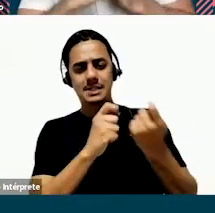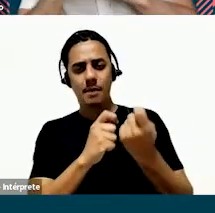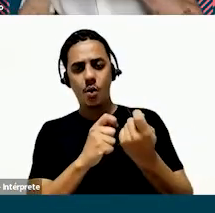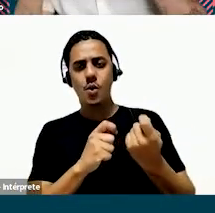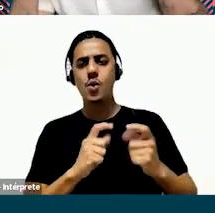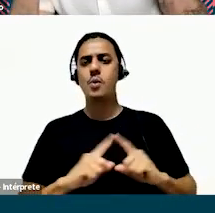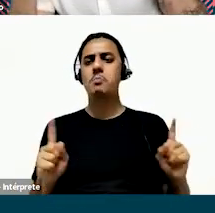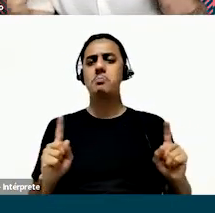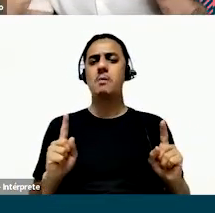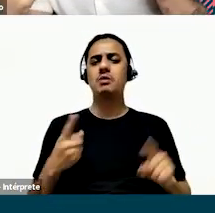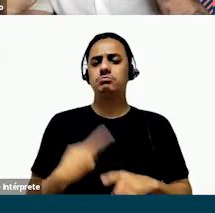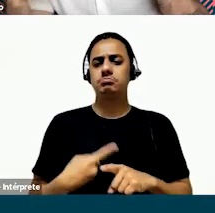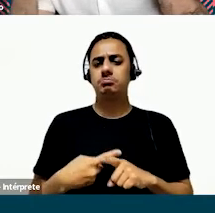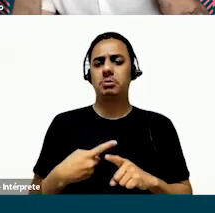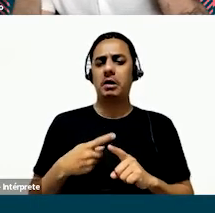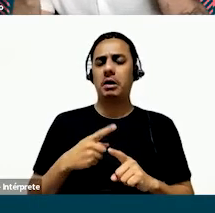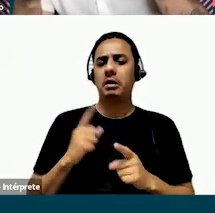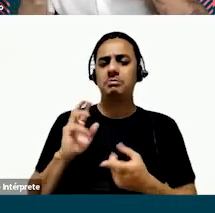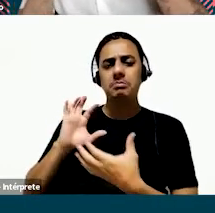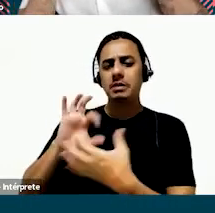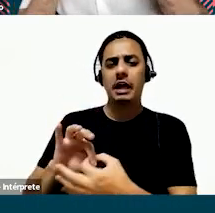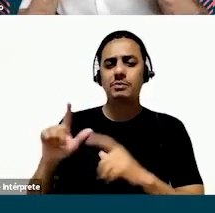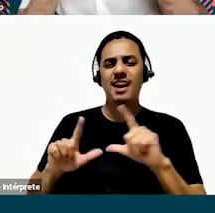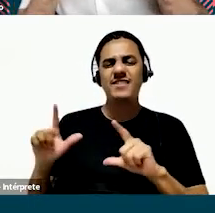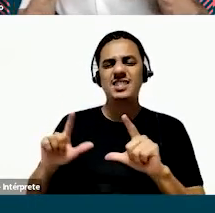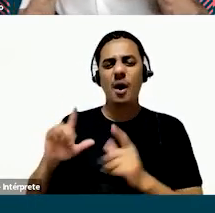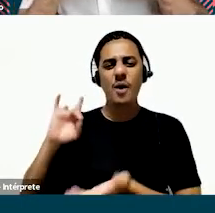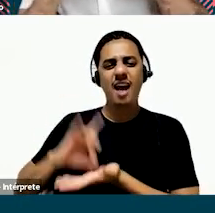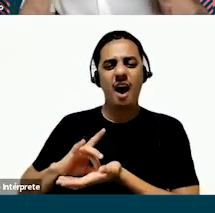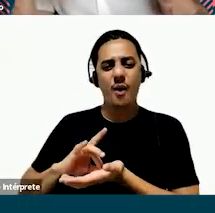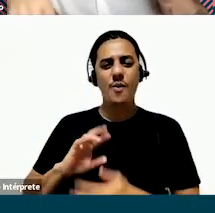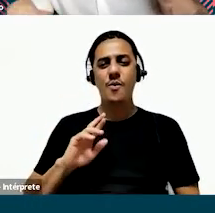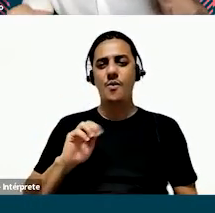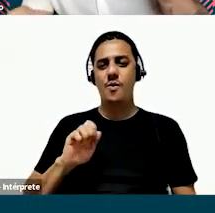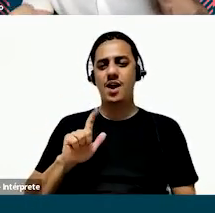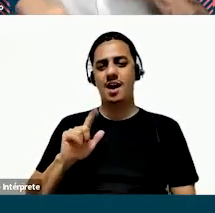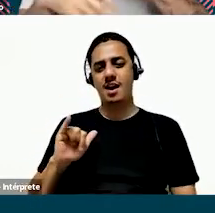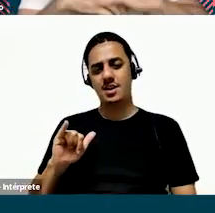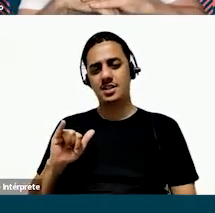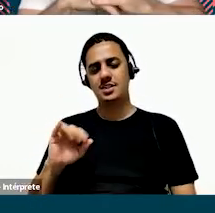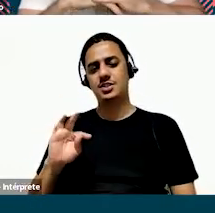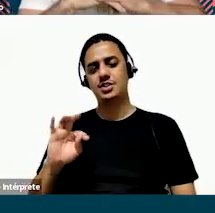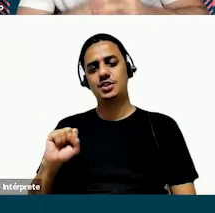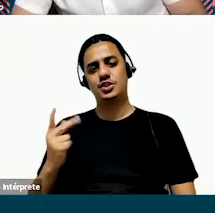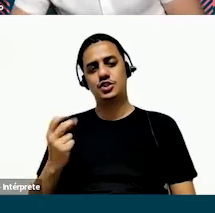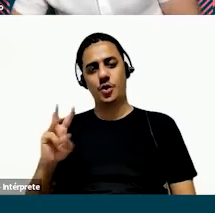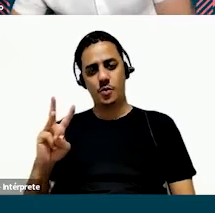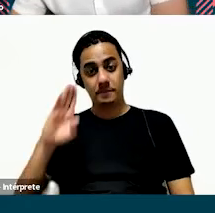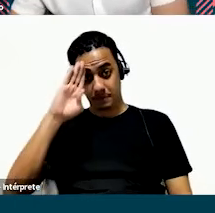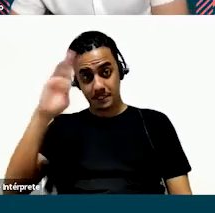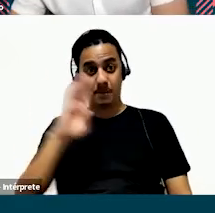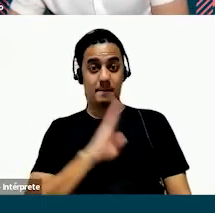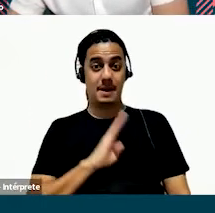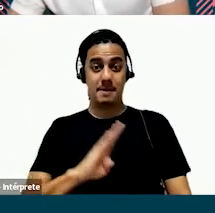show? Qual que seria a relação de um fantasy game com um reality show? E falando ainda mais do Big Brother, que é o